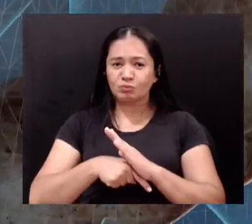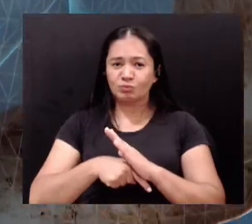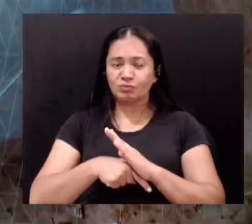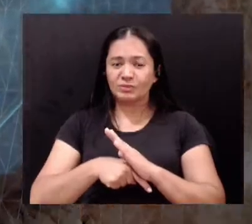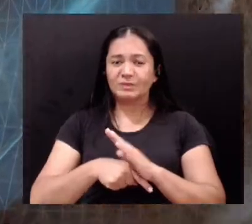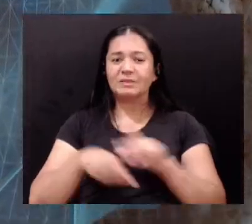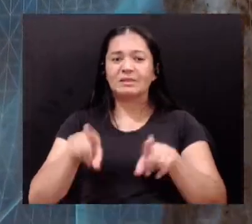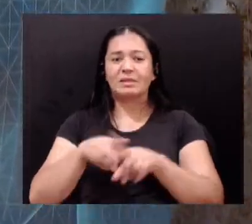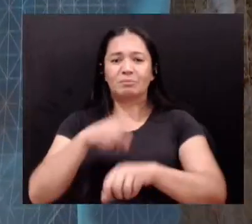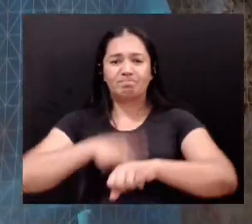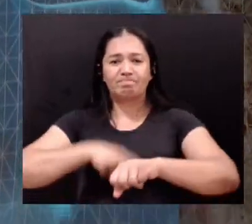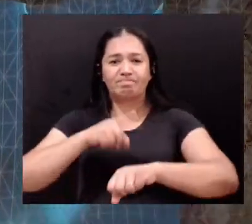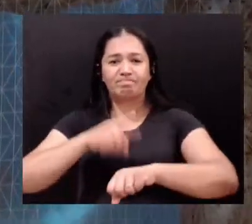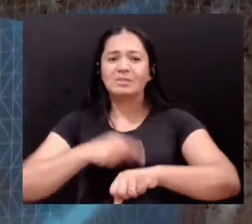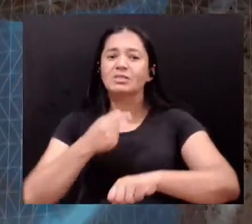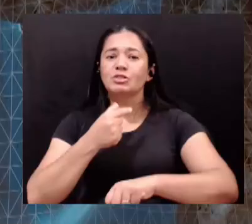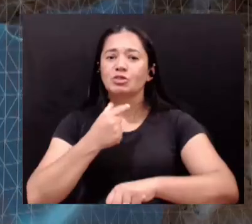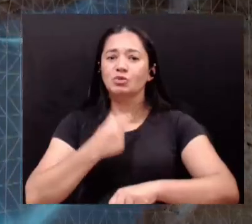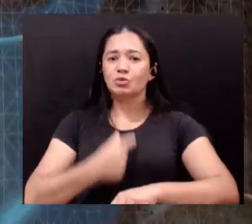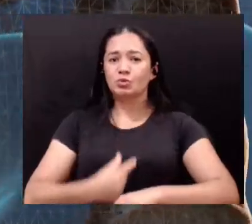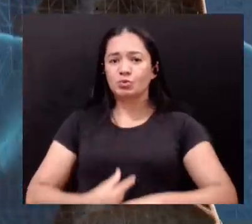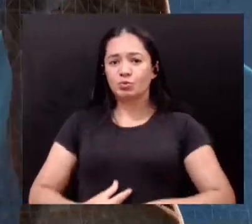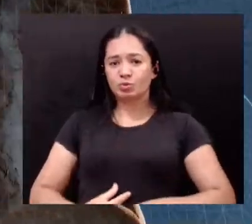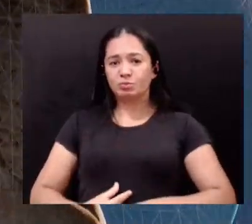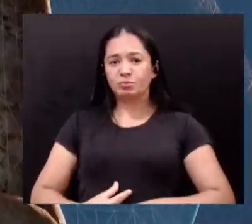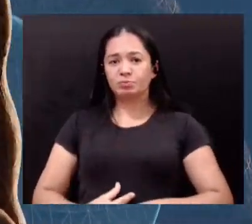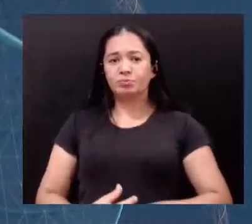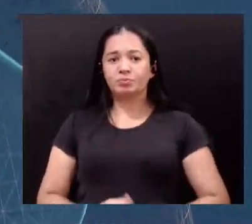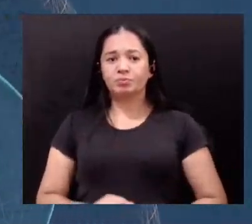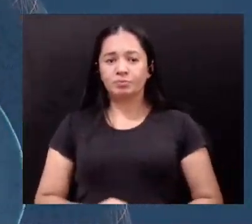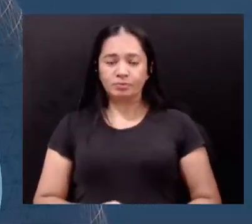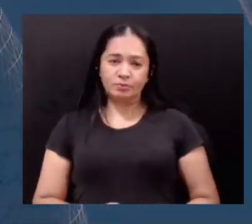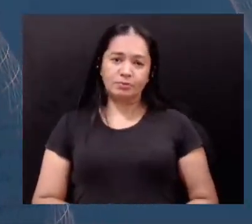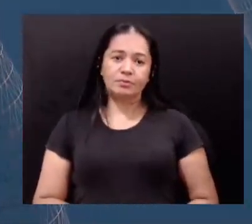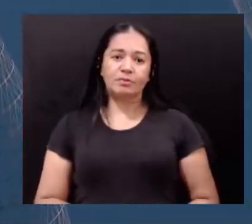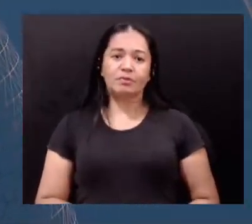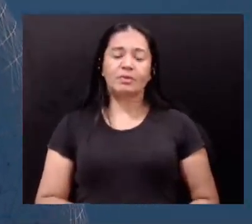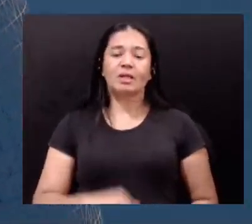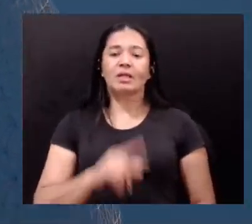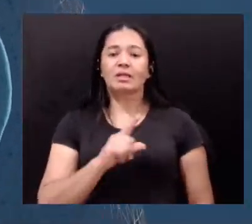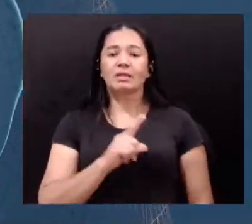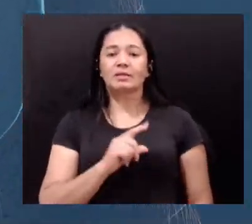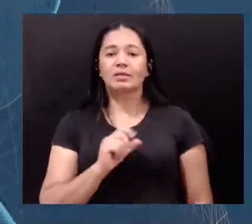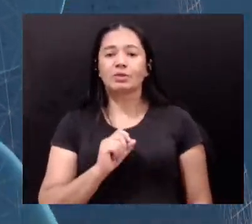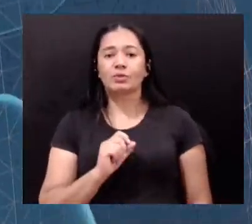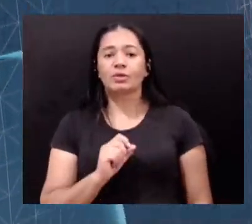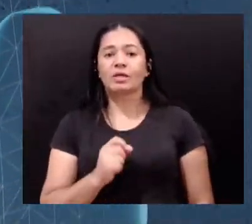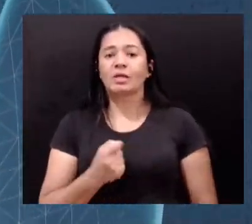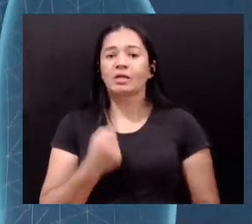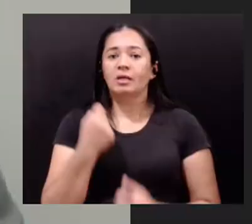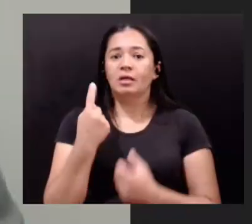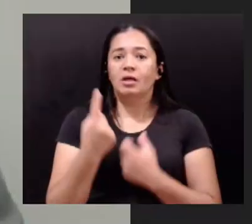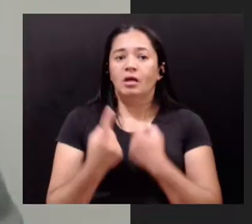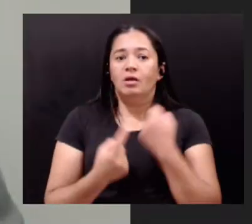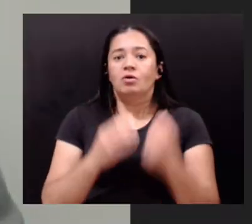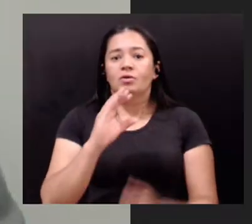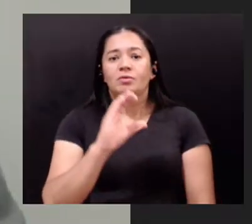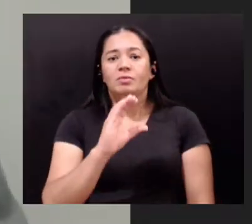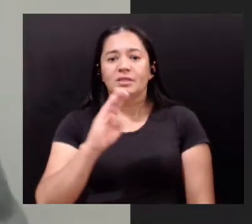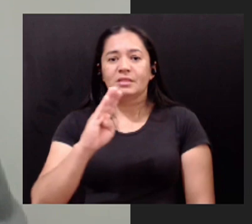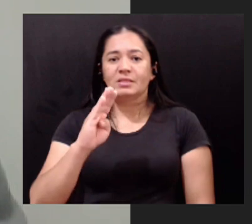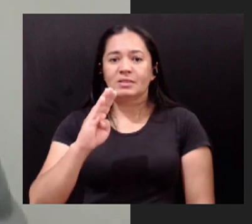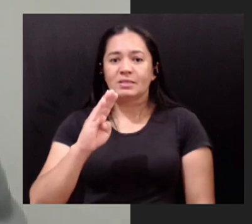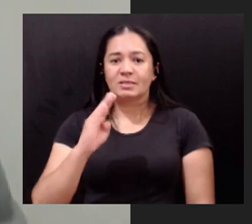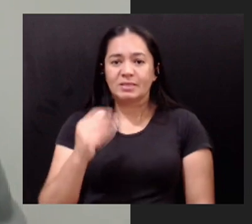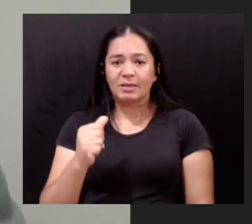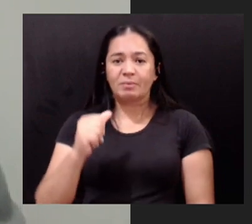mucosa do trato digestivo alto, né? Existem algumas cepas da bactéria que